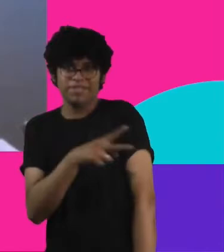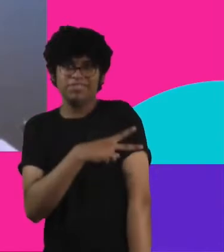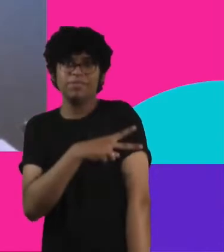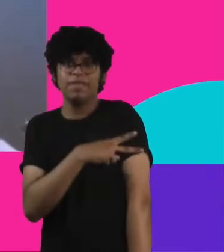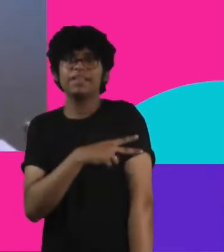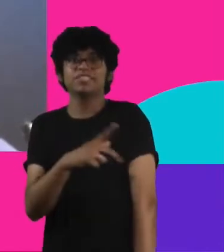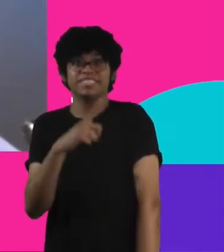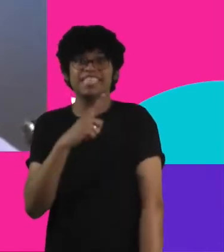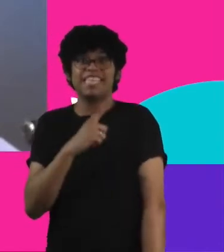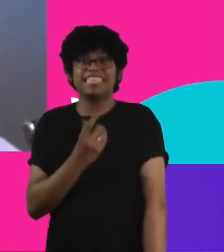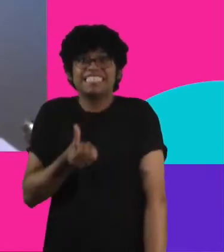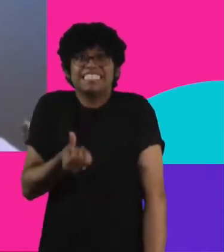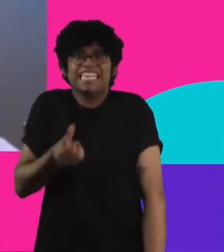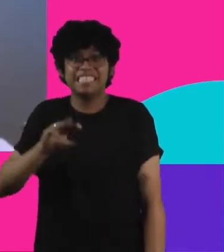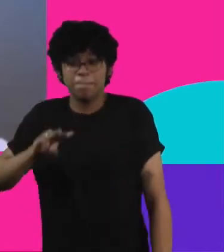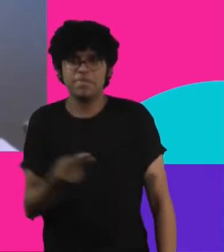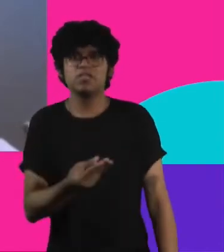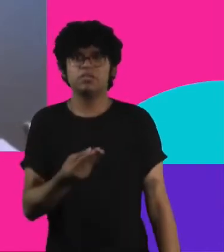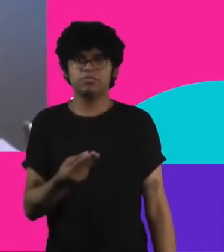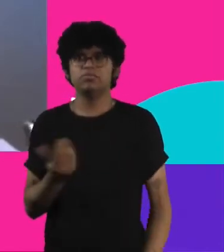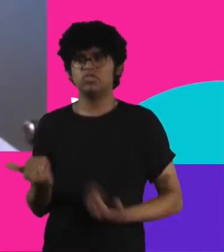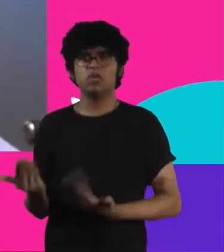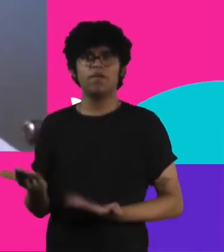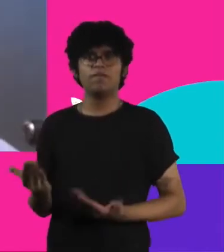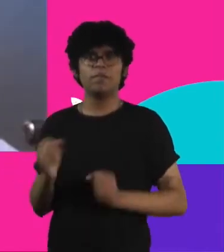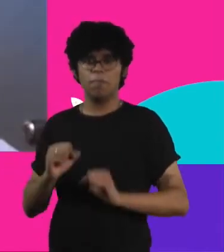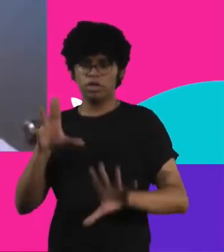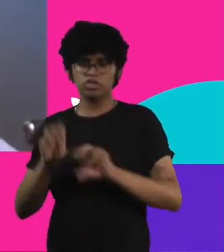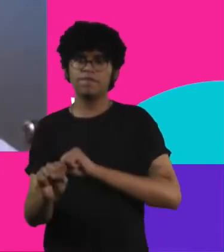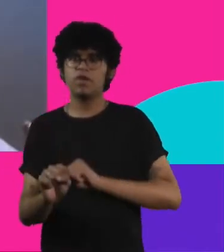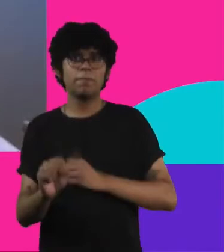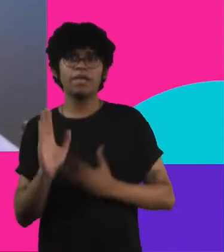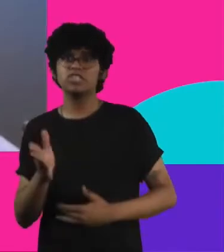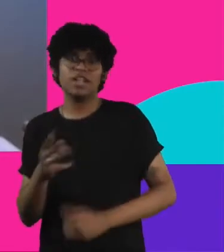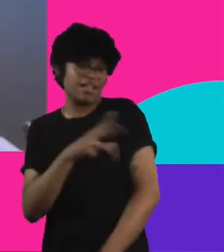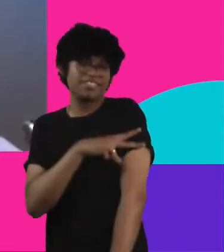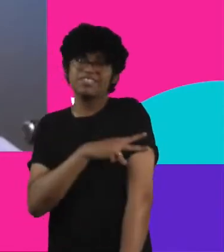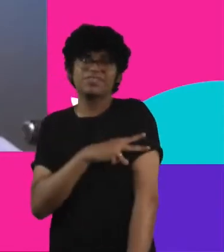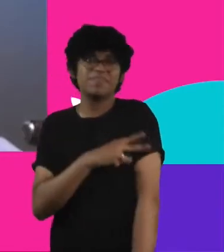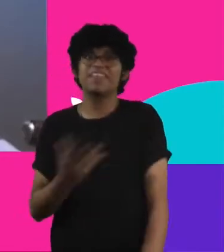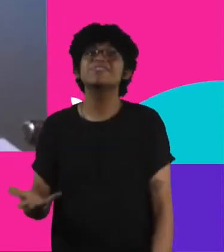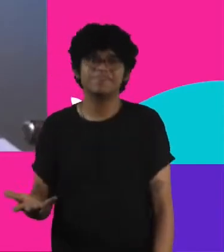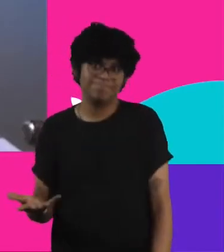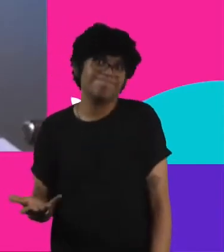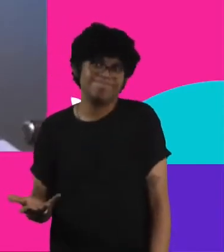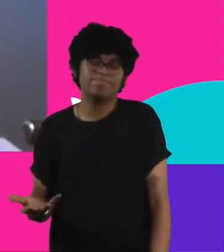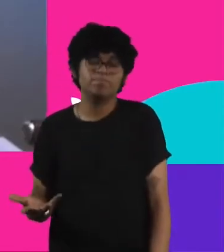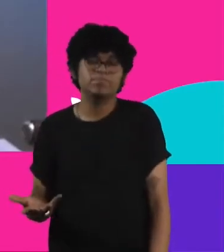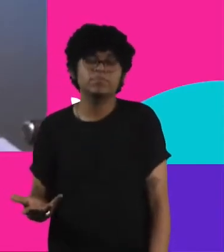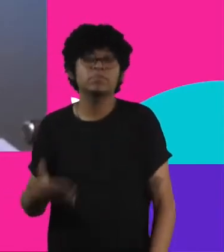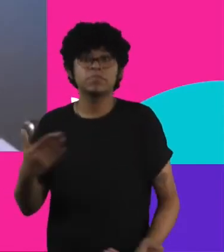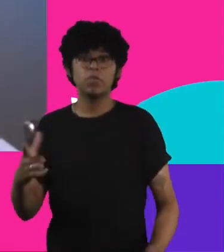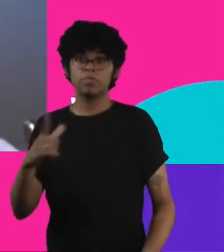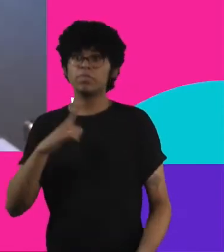6 milhões de jovens que podem receber esse tipo de formação já a partir do novo ensino médio. Então, acho que existe uma